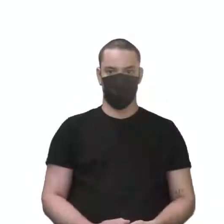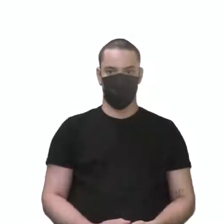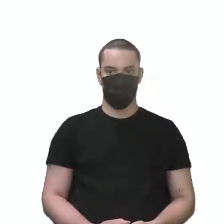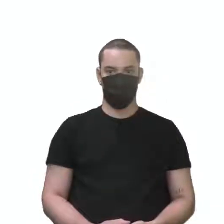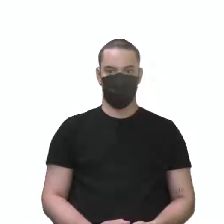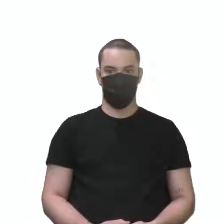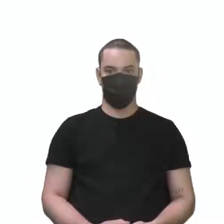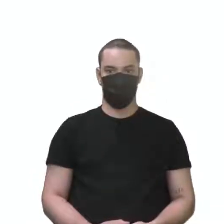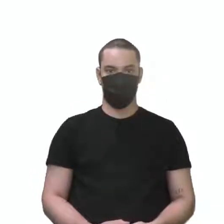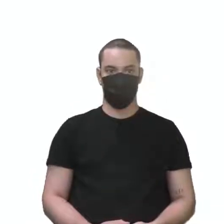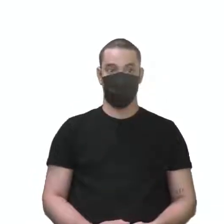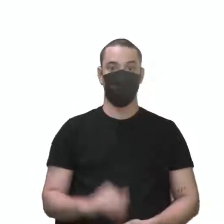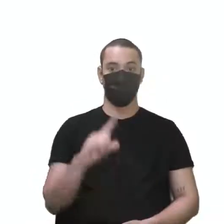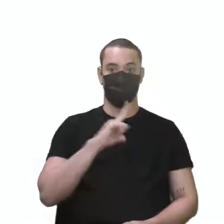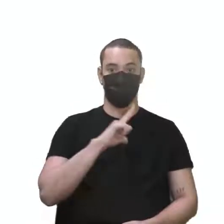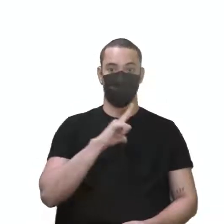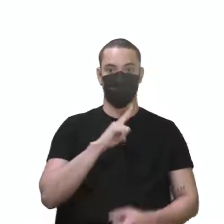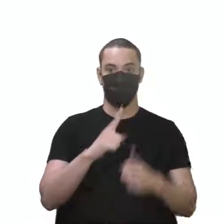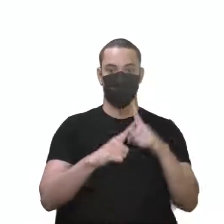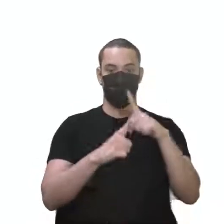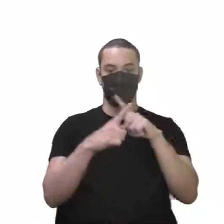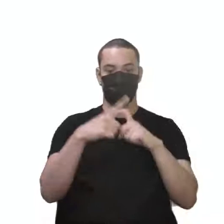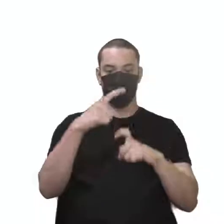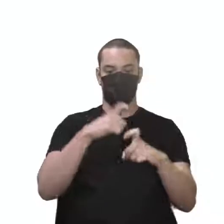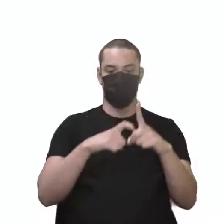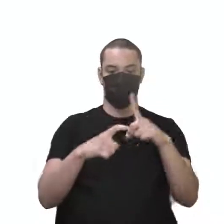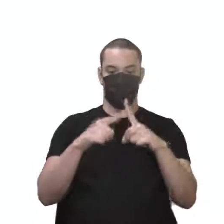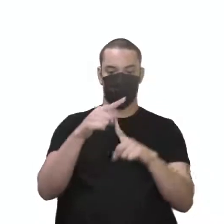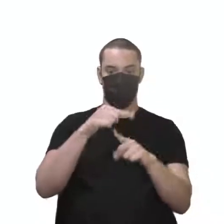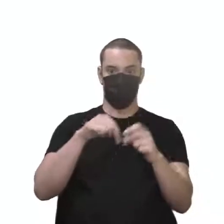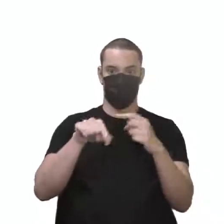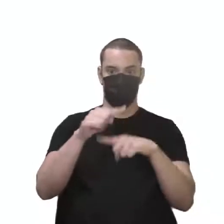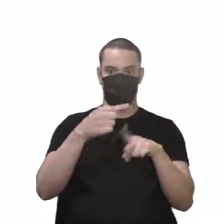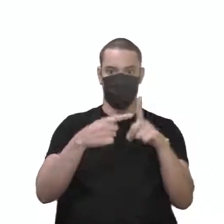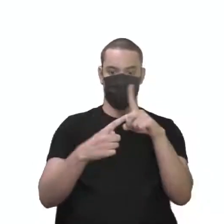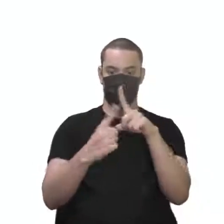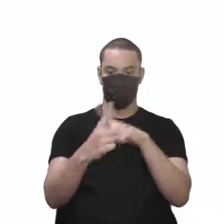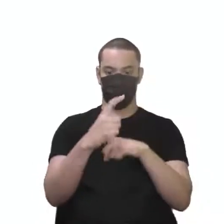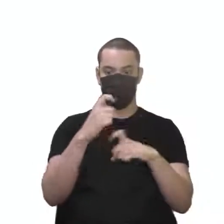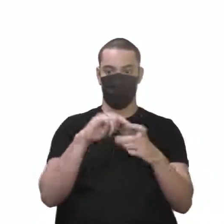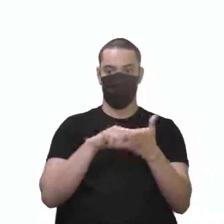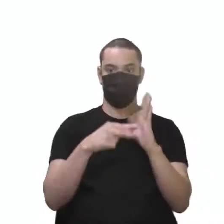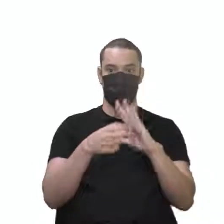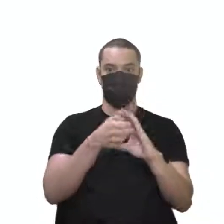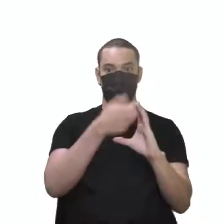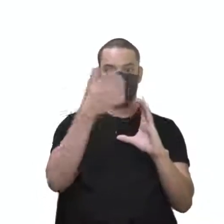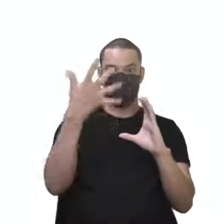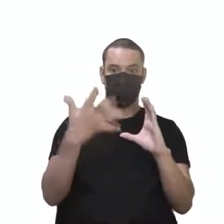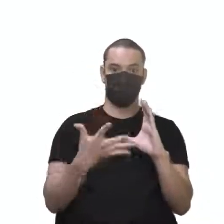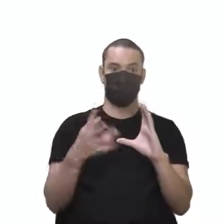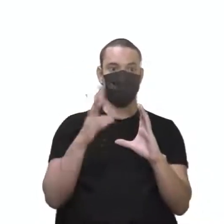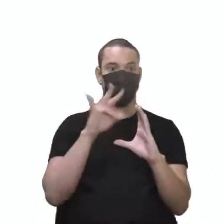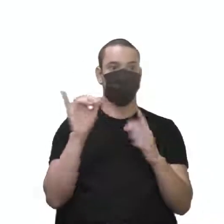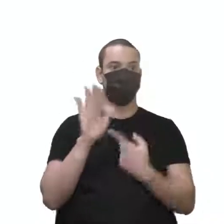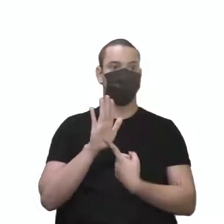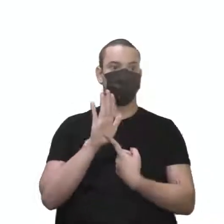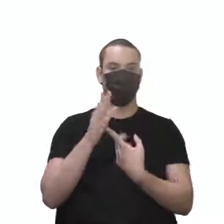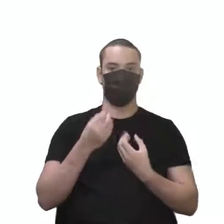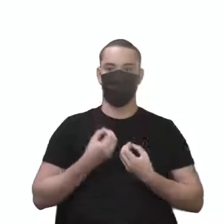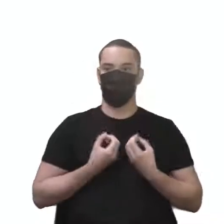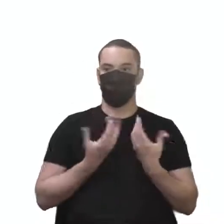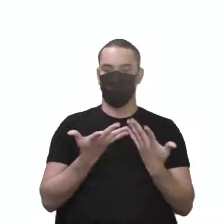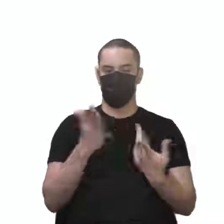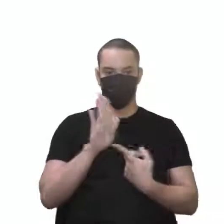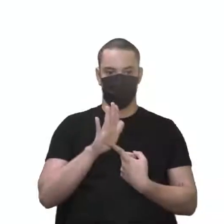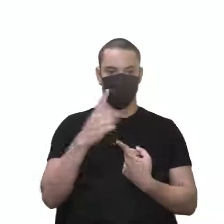Eu tenho essa ação, ou seja, eu tenho essa característica agora, vai se expressar.